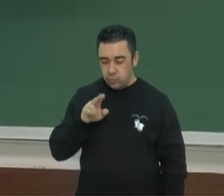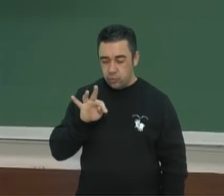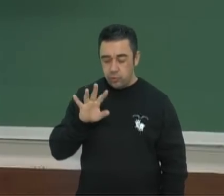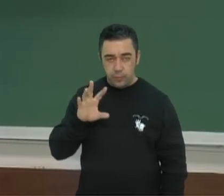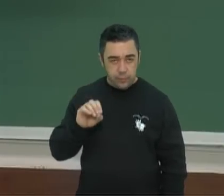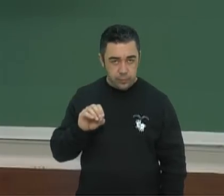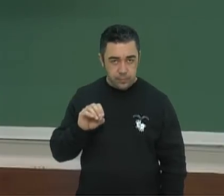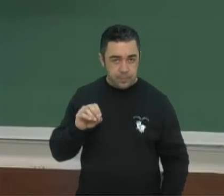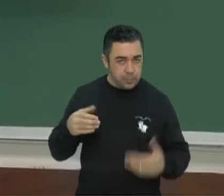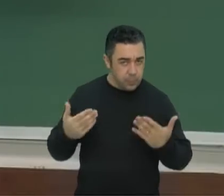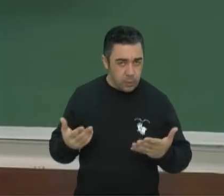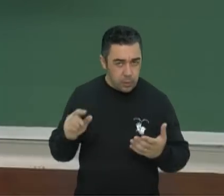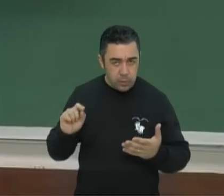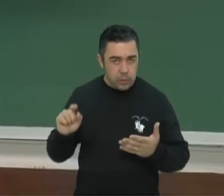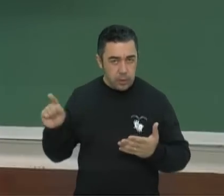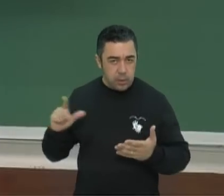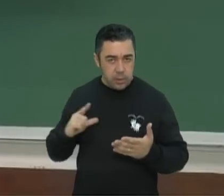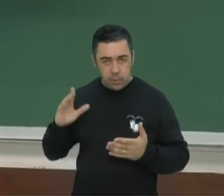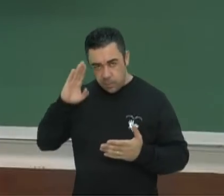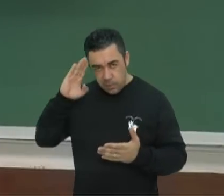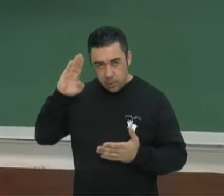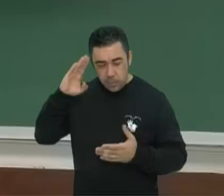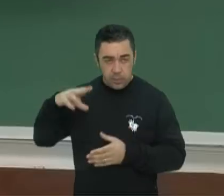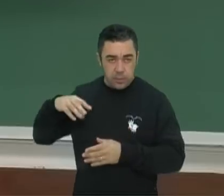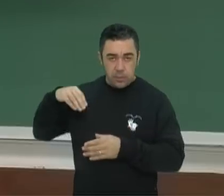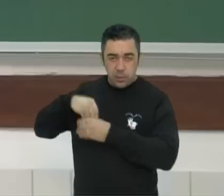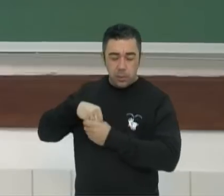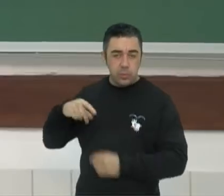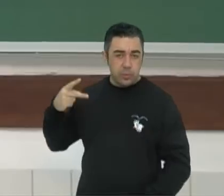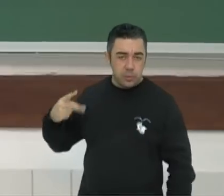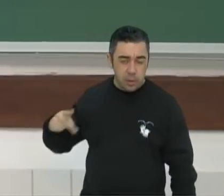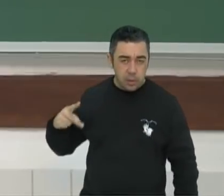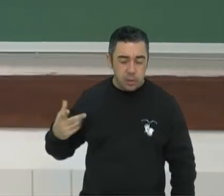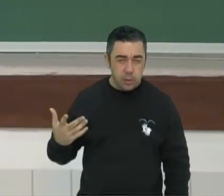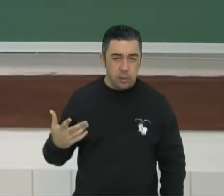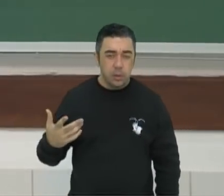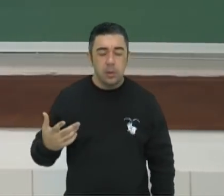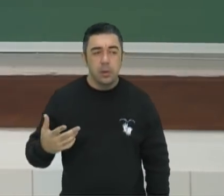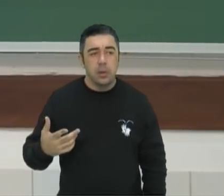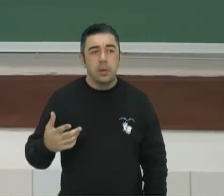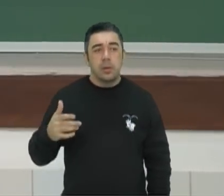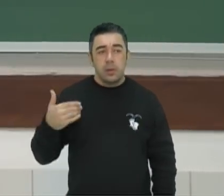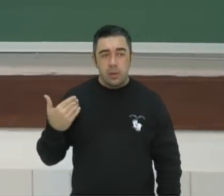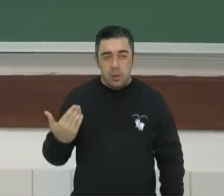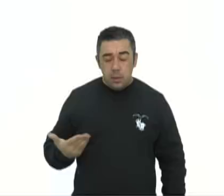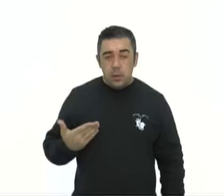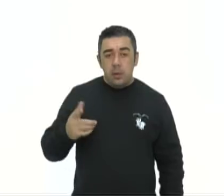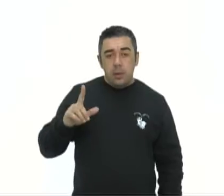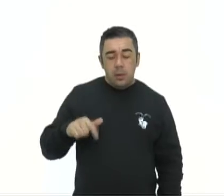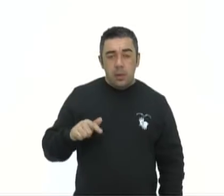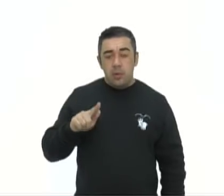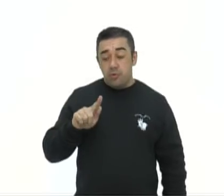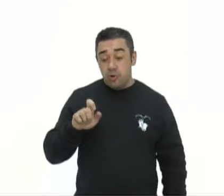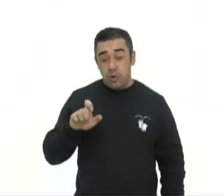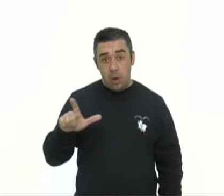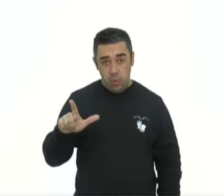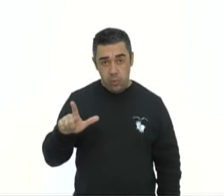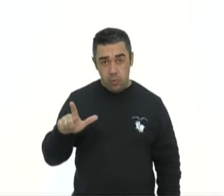Qual é a substância fundamental desse tecido conjuntivo propriamente dito? Muito bem. É um gel formado